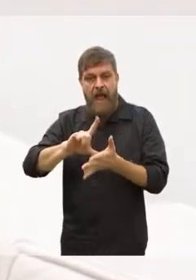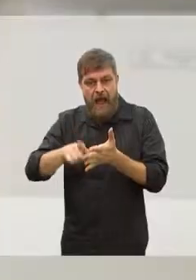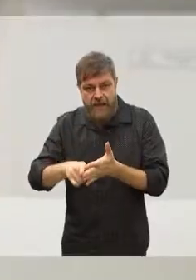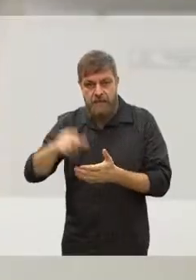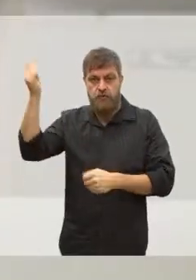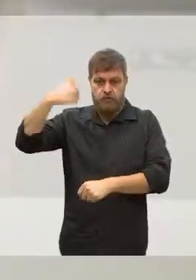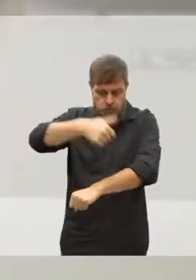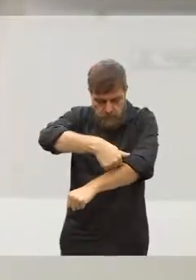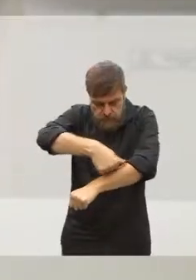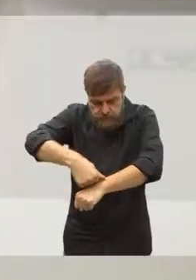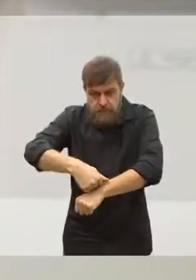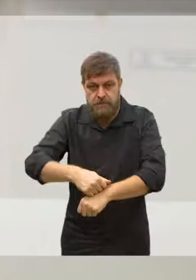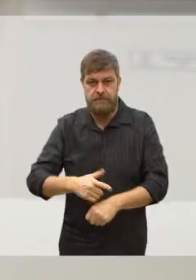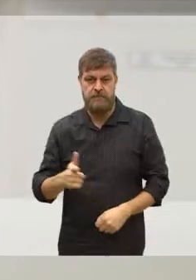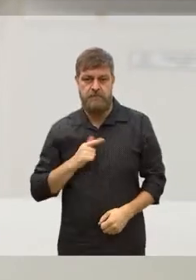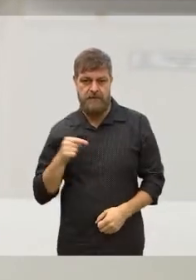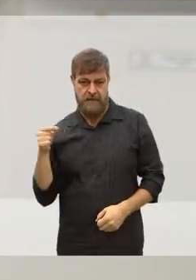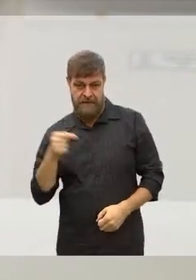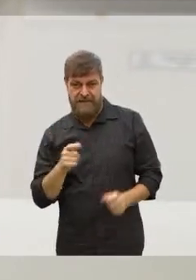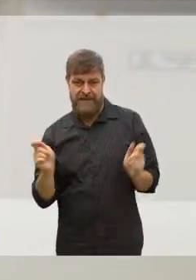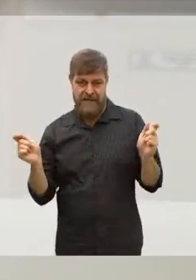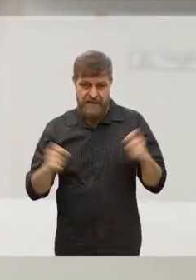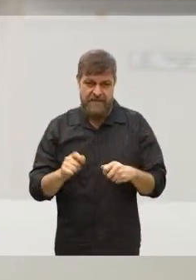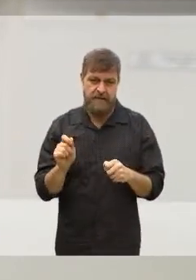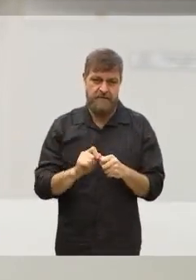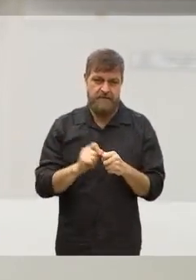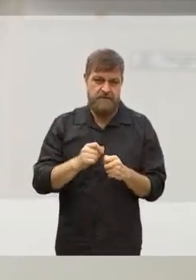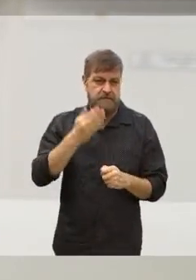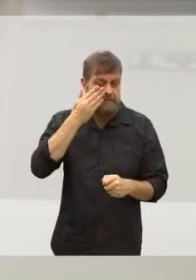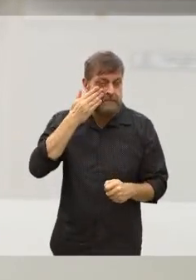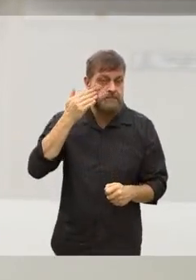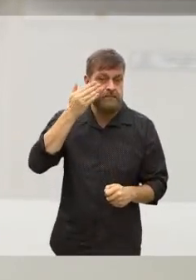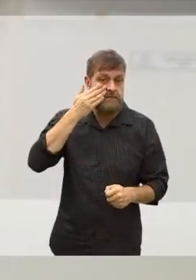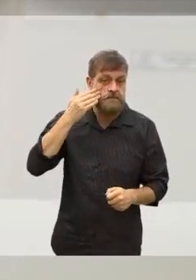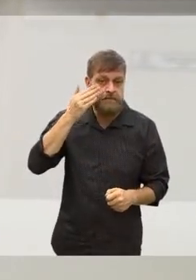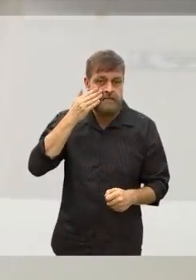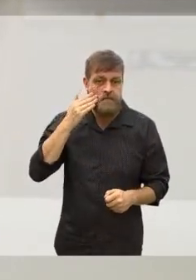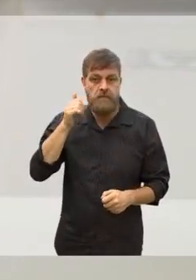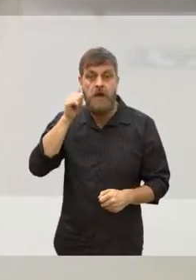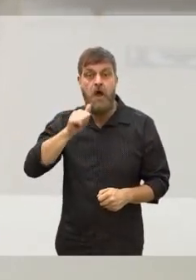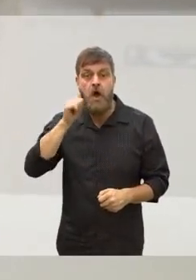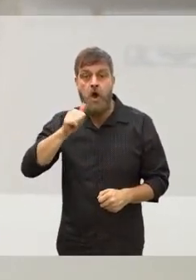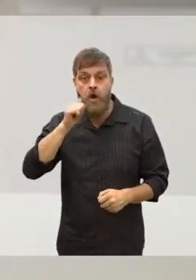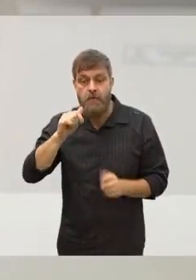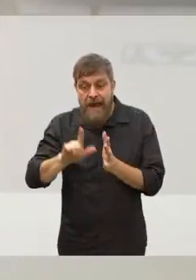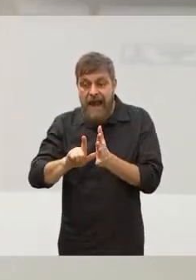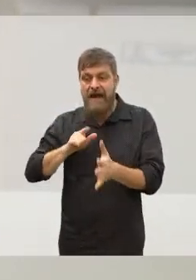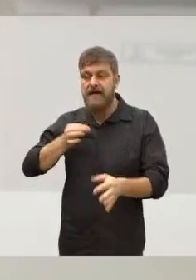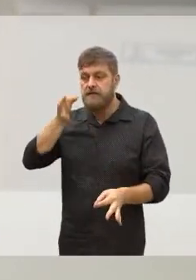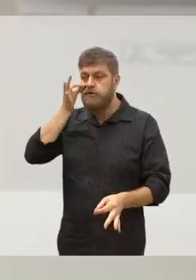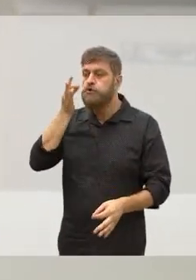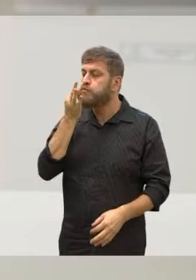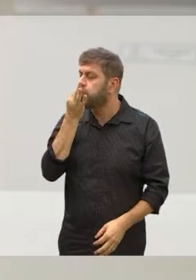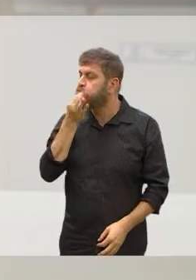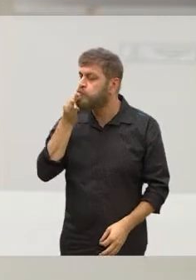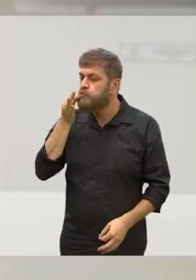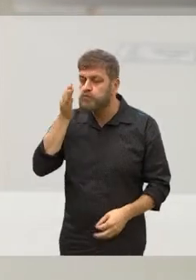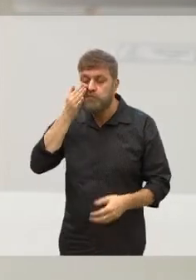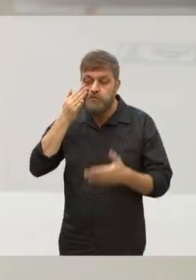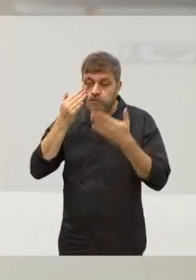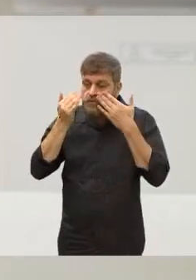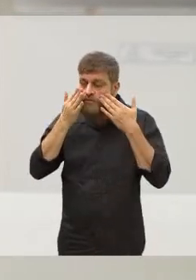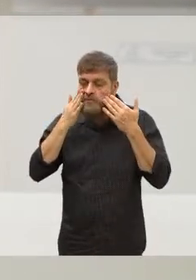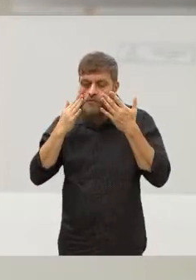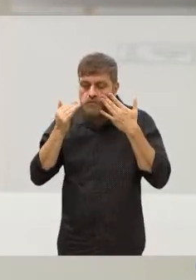solares. Então o creme pode ser aplicado na pele, principalmente mulher que faz maquiagem, antes da maquiagem, espalhar